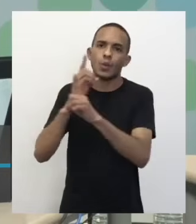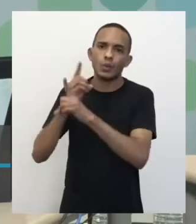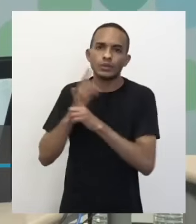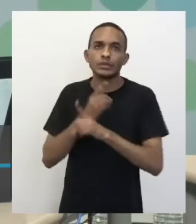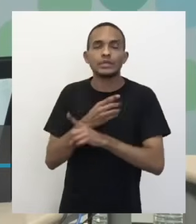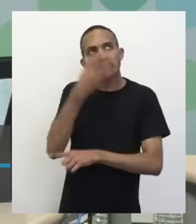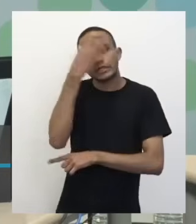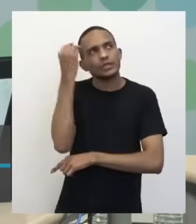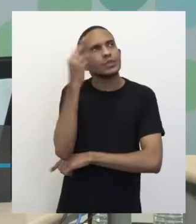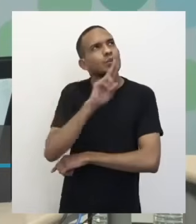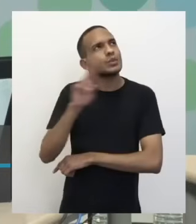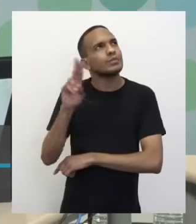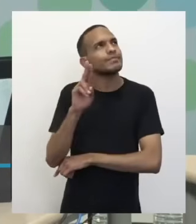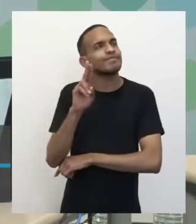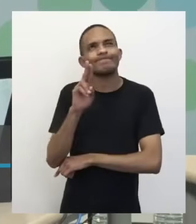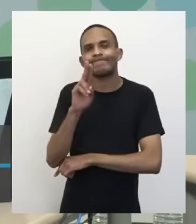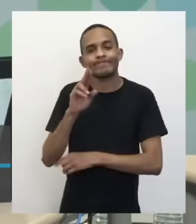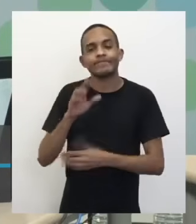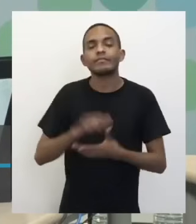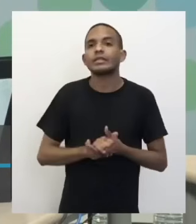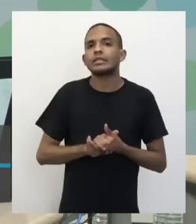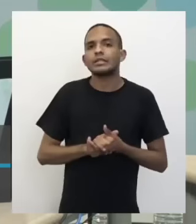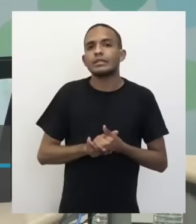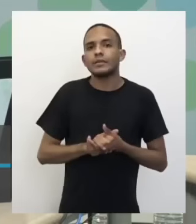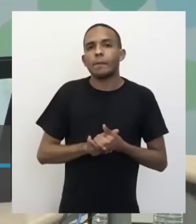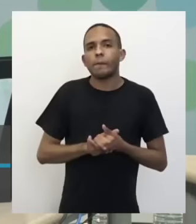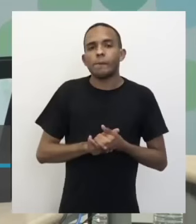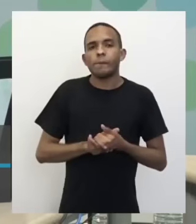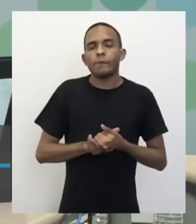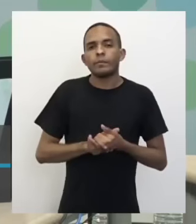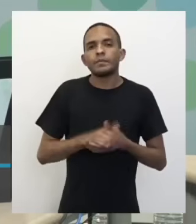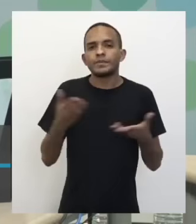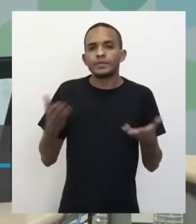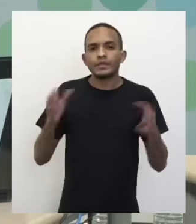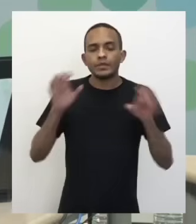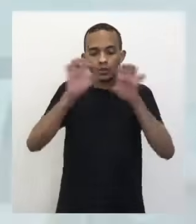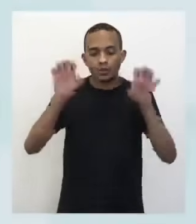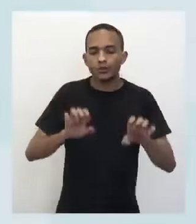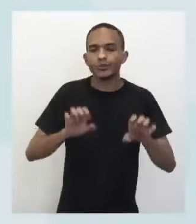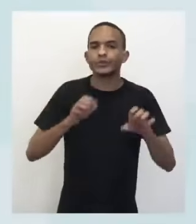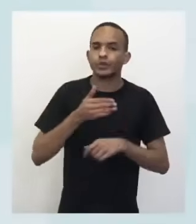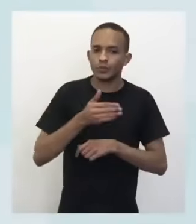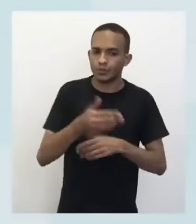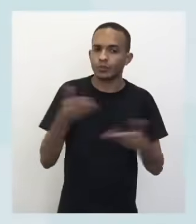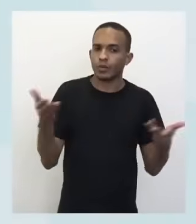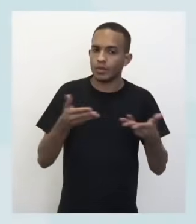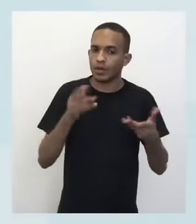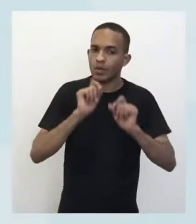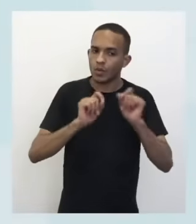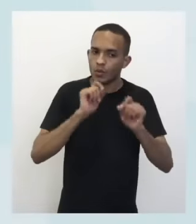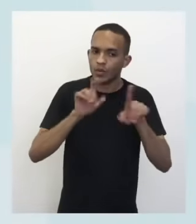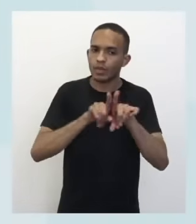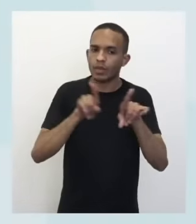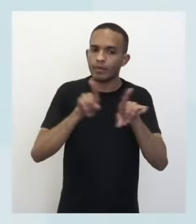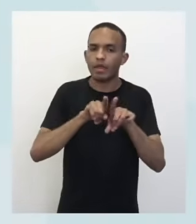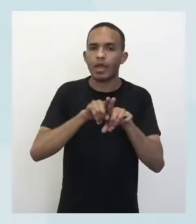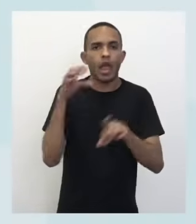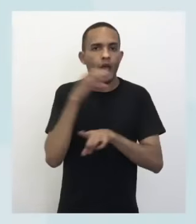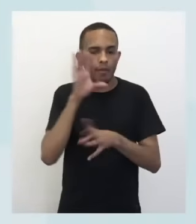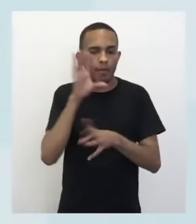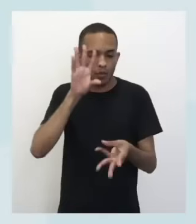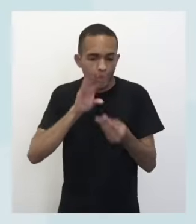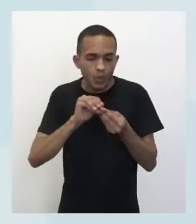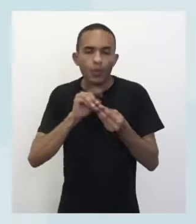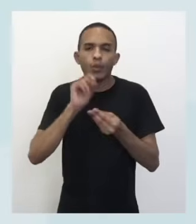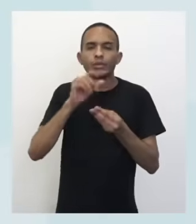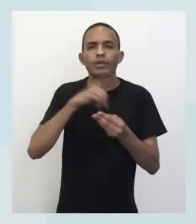matar, mas é comic alguma coisa. Eu também não sei. Também não lembro. Estrutura-se, continuando aí, em enunciados curtos e traz